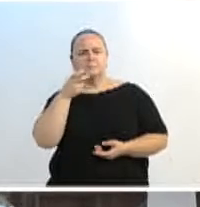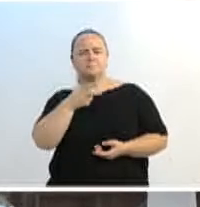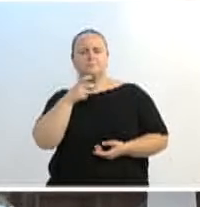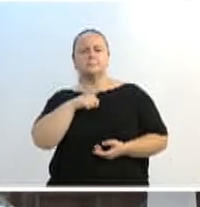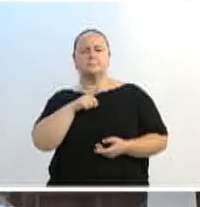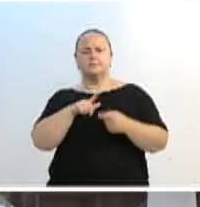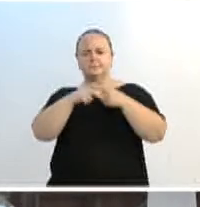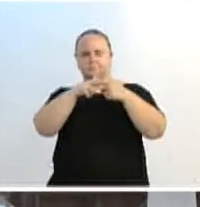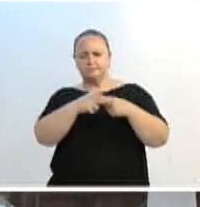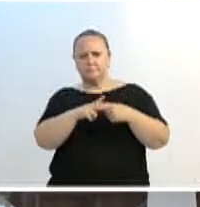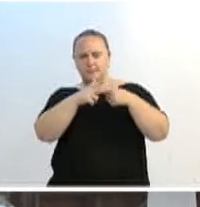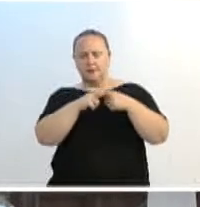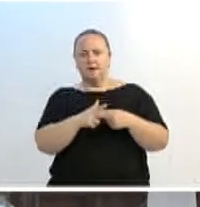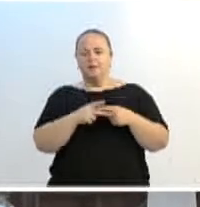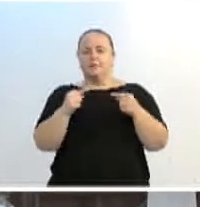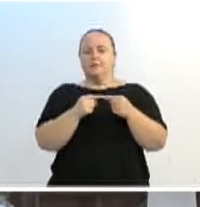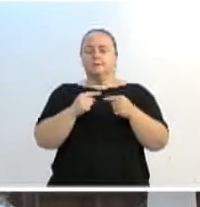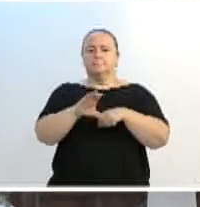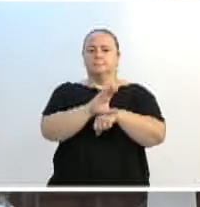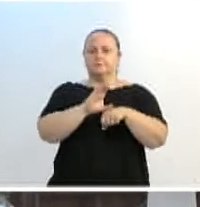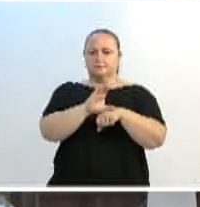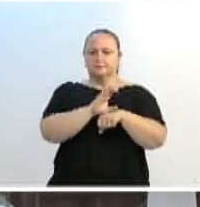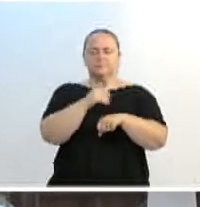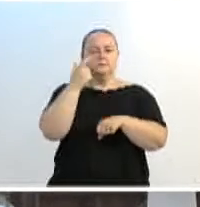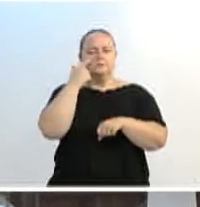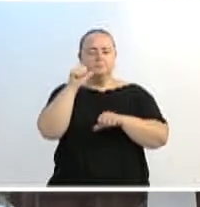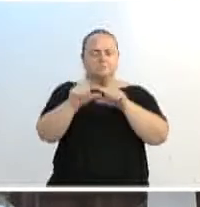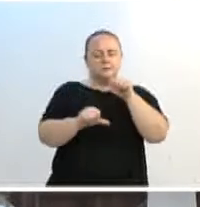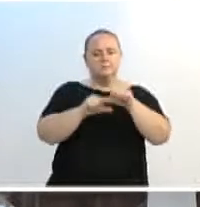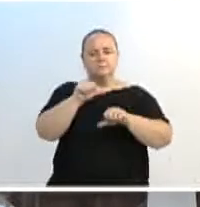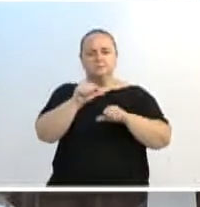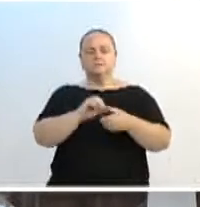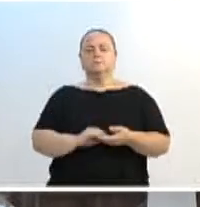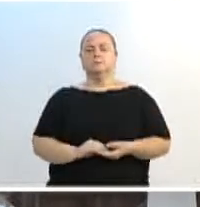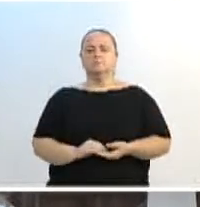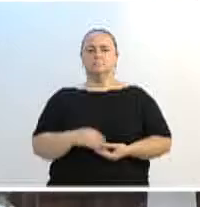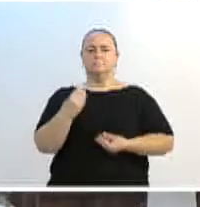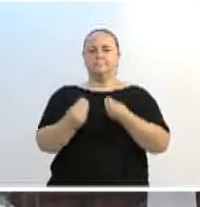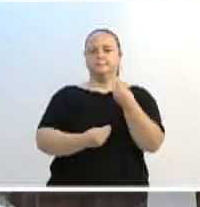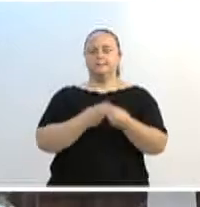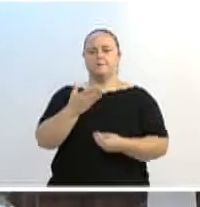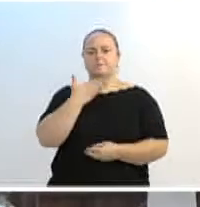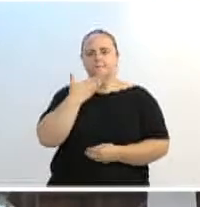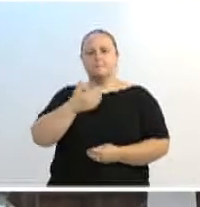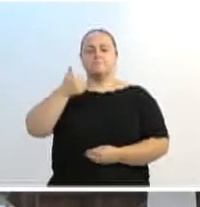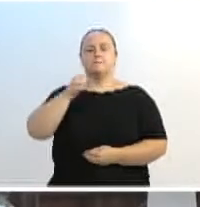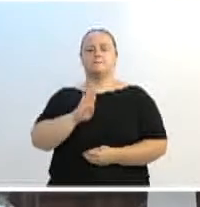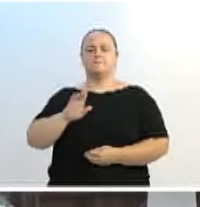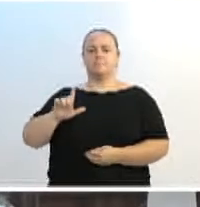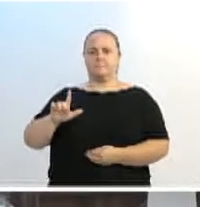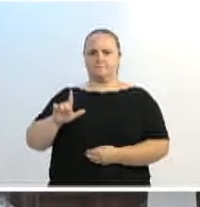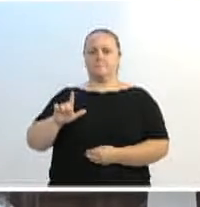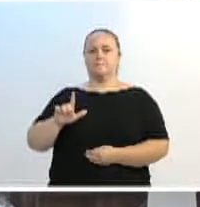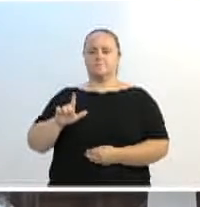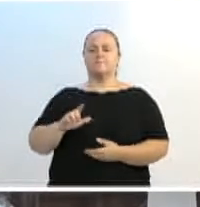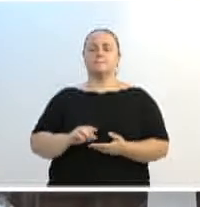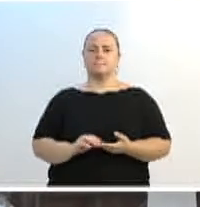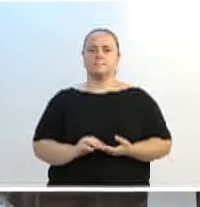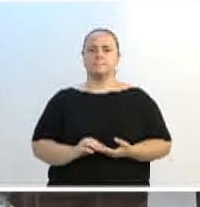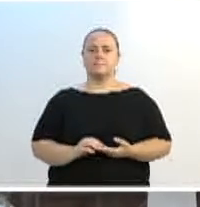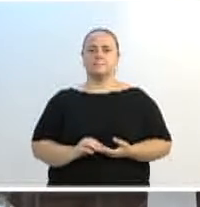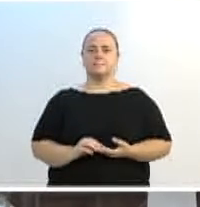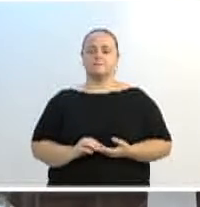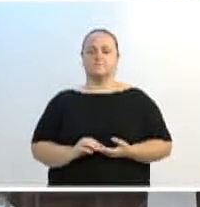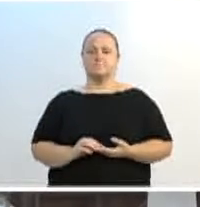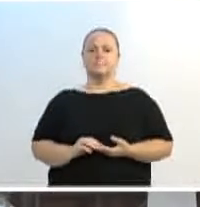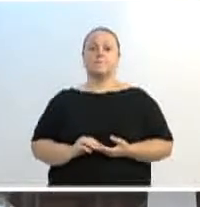vamos trabalhar para que isso possa ser alterado e que se possa fazer valer aqui no município de Blumenau. É de minha autoria e eu tenho